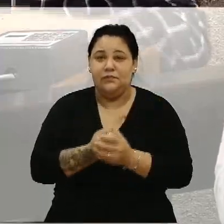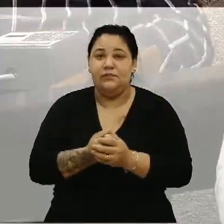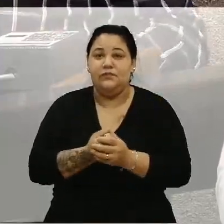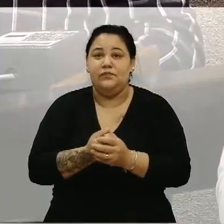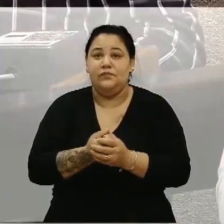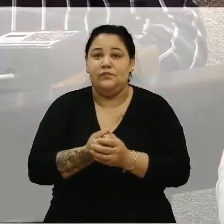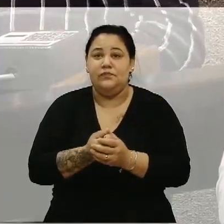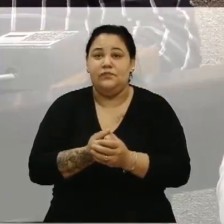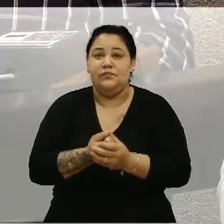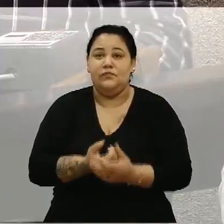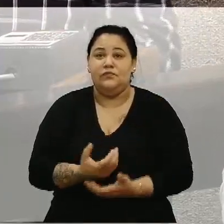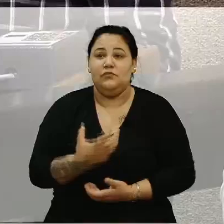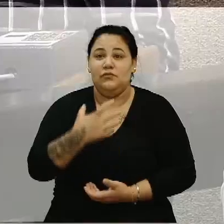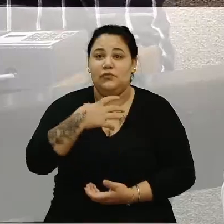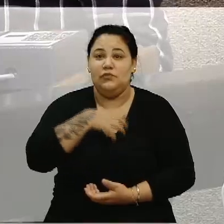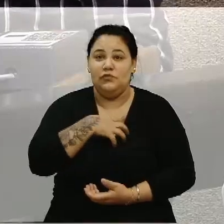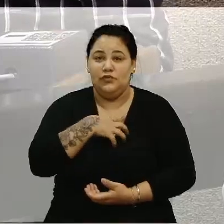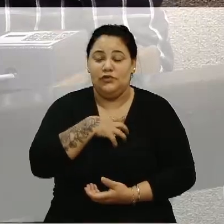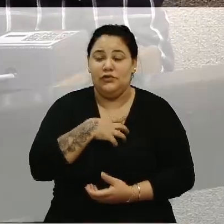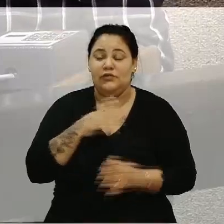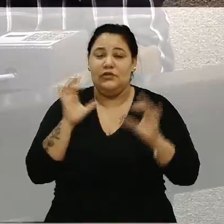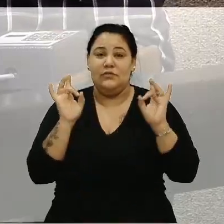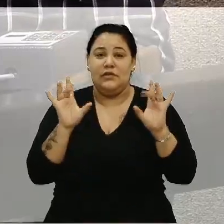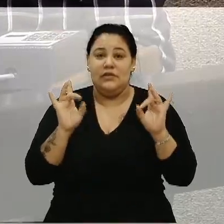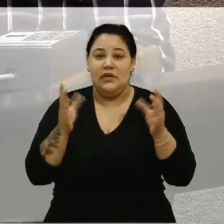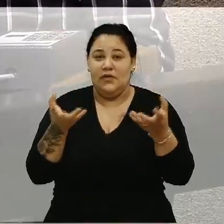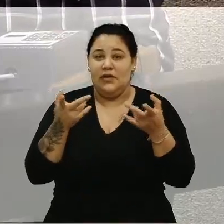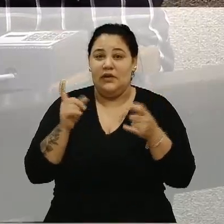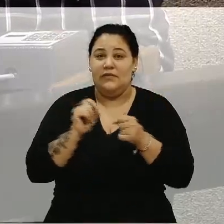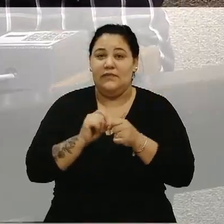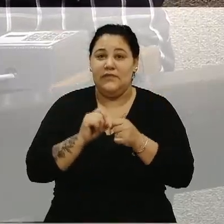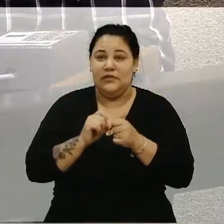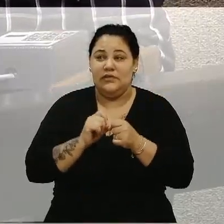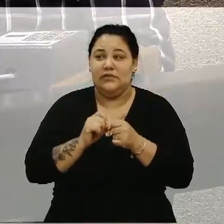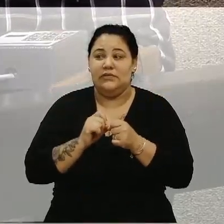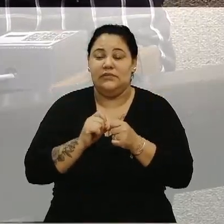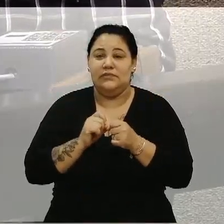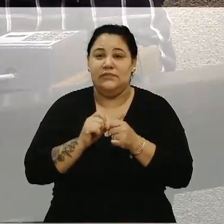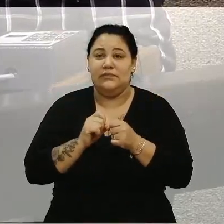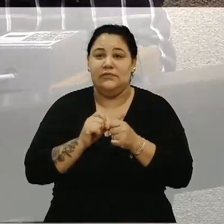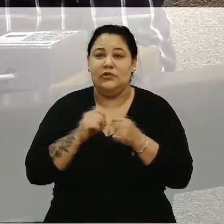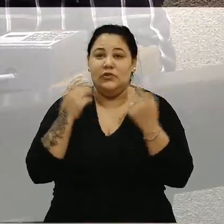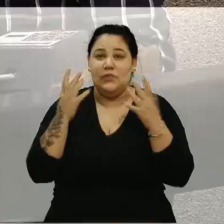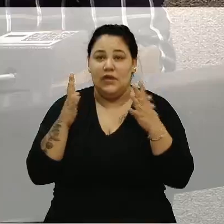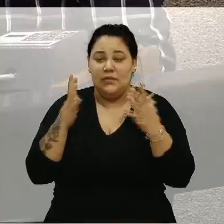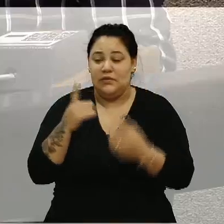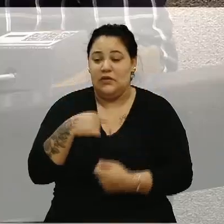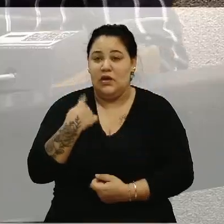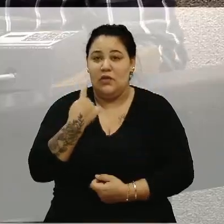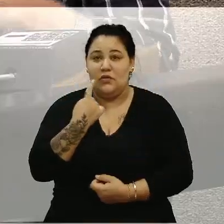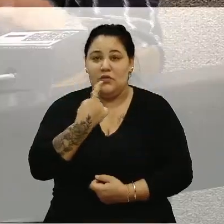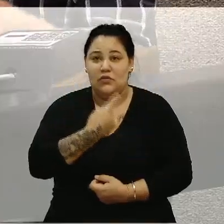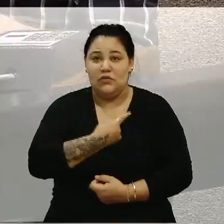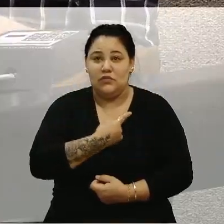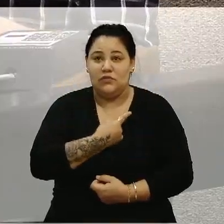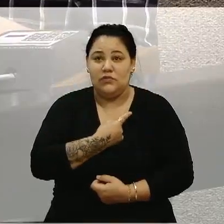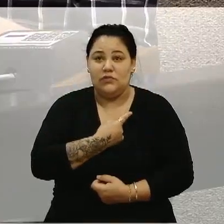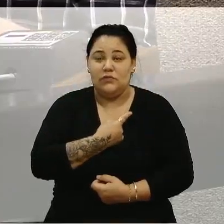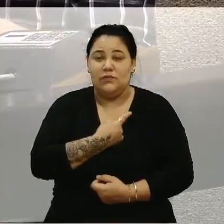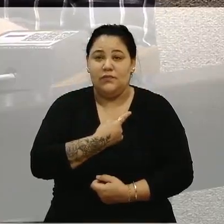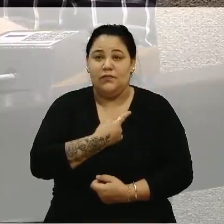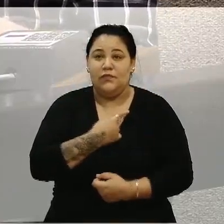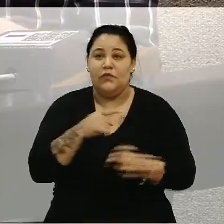forma especial, quero fazer um voto de congratulações aos nossos servidores públicos da